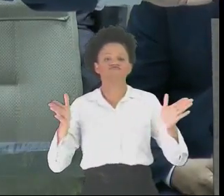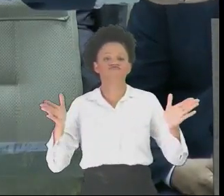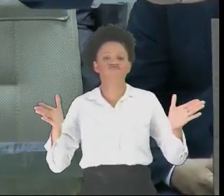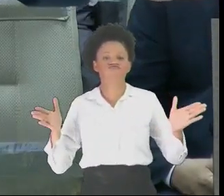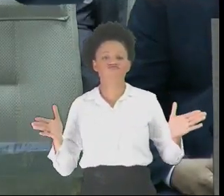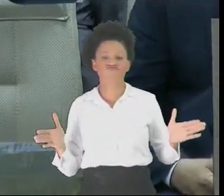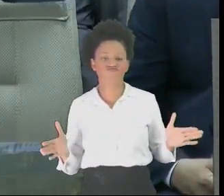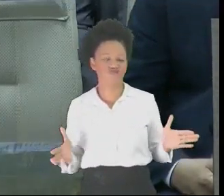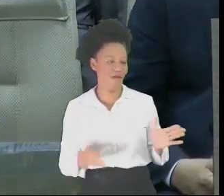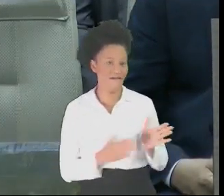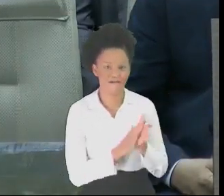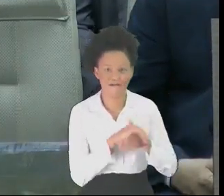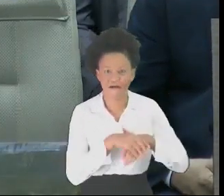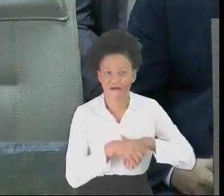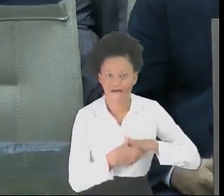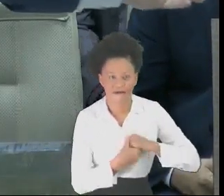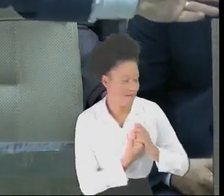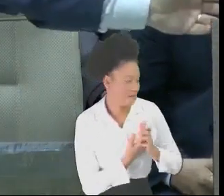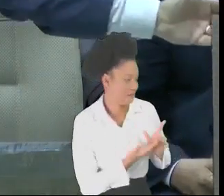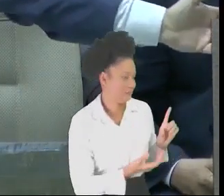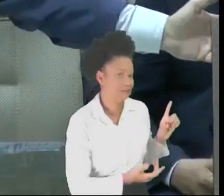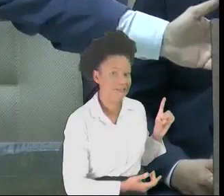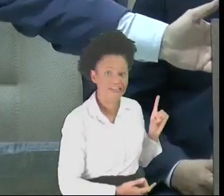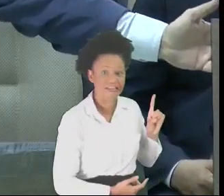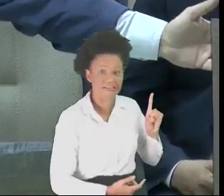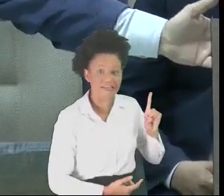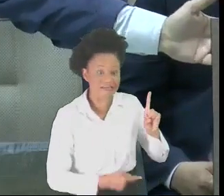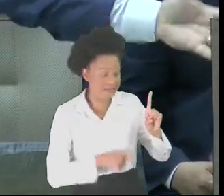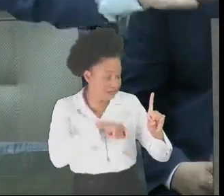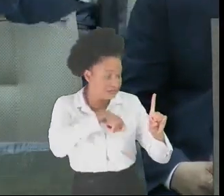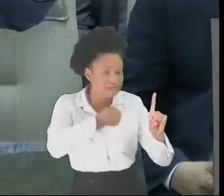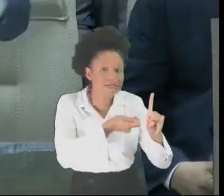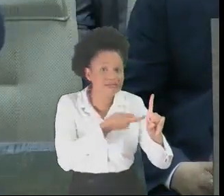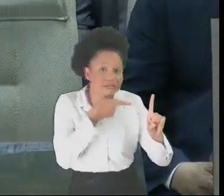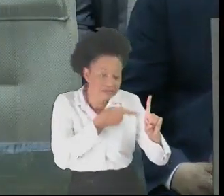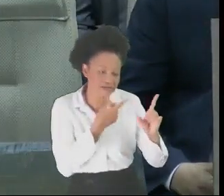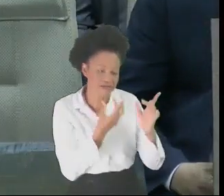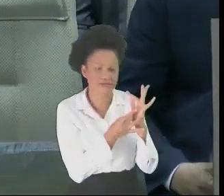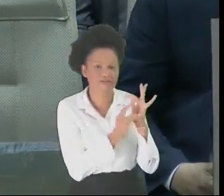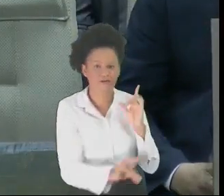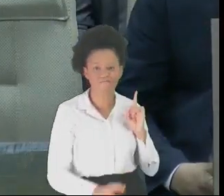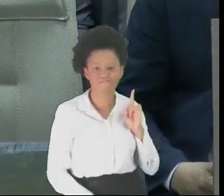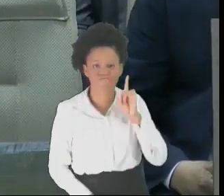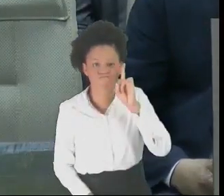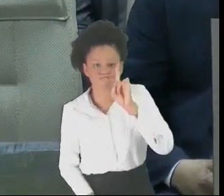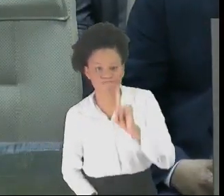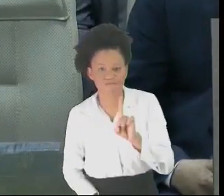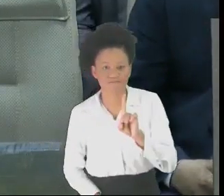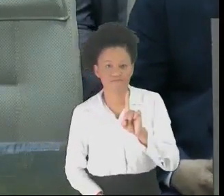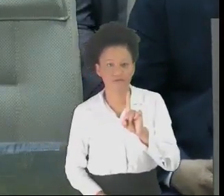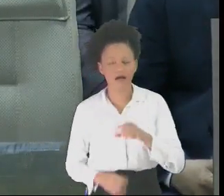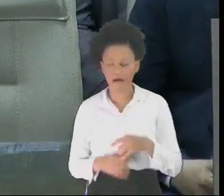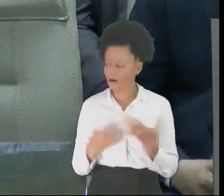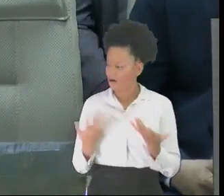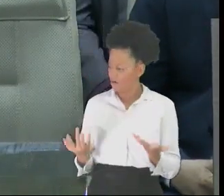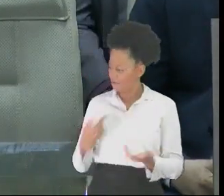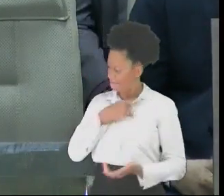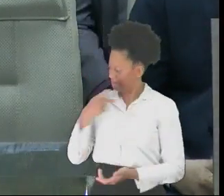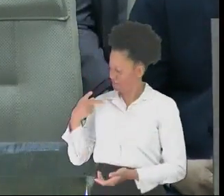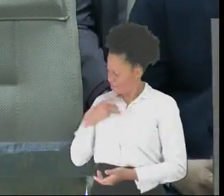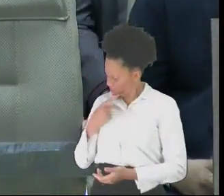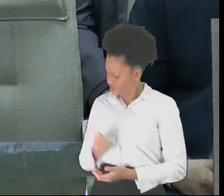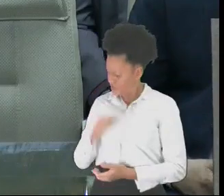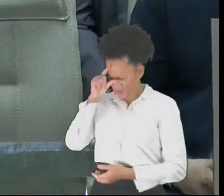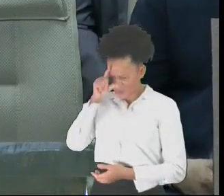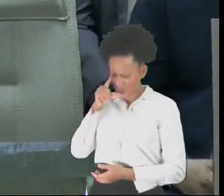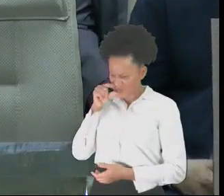Escancaradas. Para quem? Para quem, meus amados irmãos? O anticristo. Meus irmãos, talvez alguém diga assim, pastor Isaldo, e a igreja é